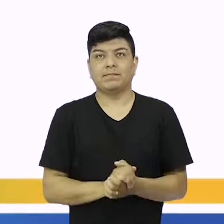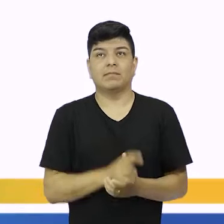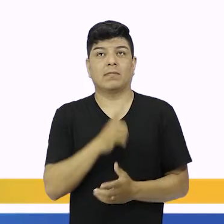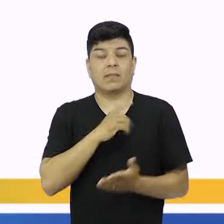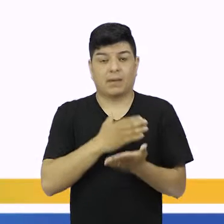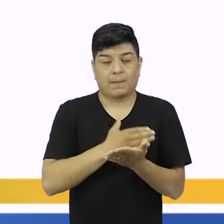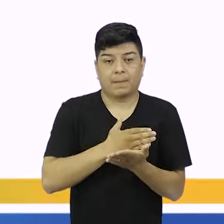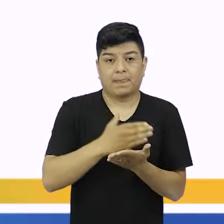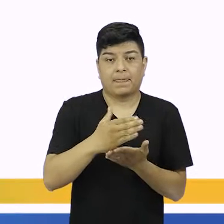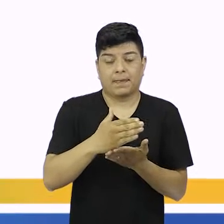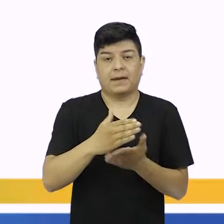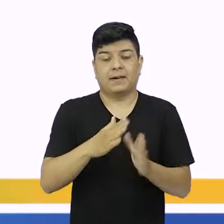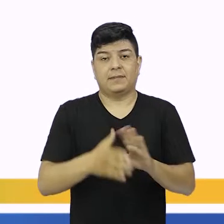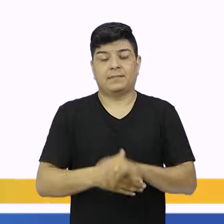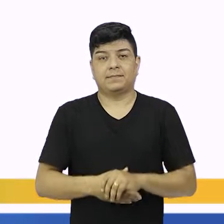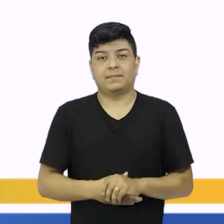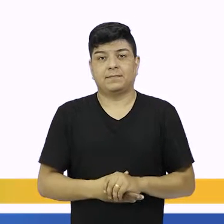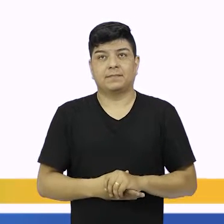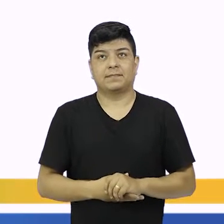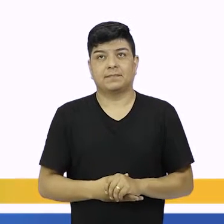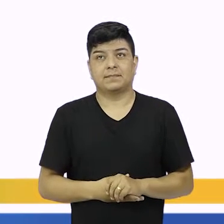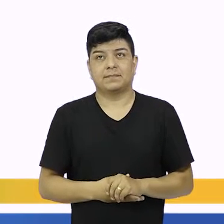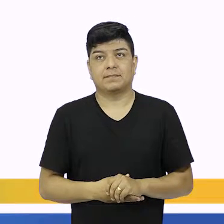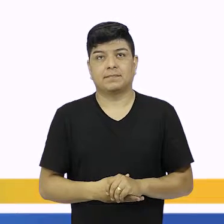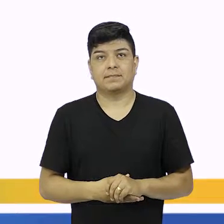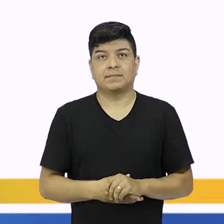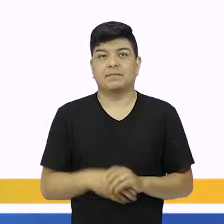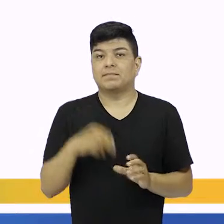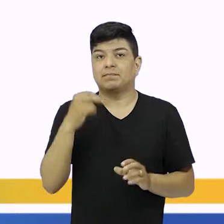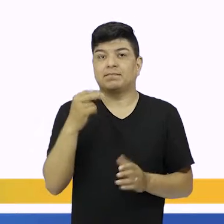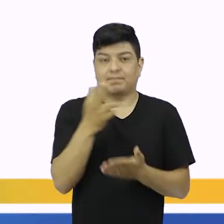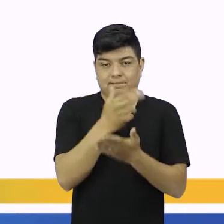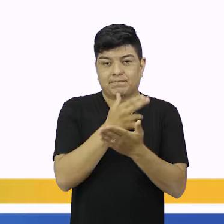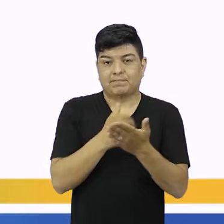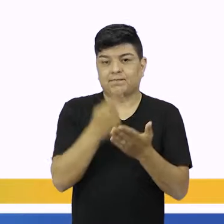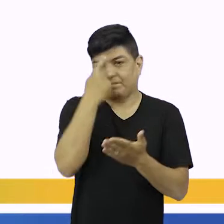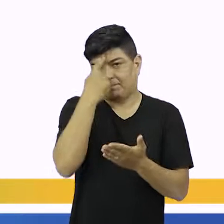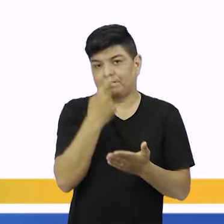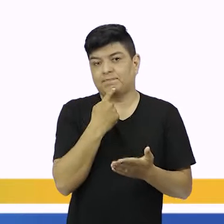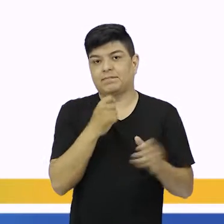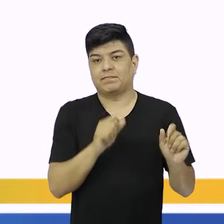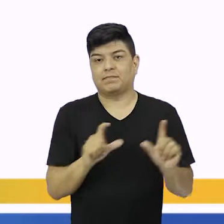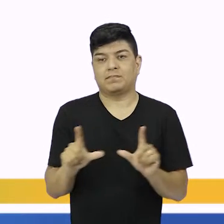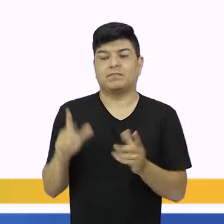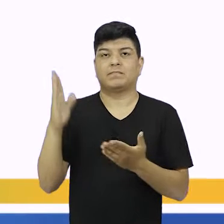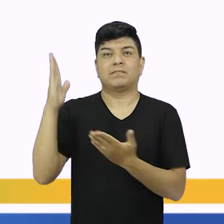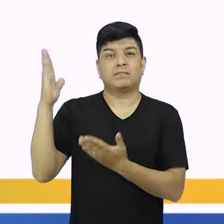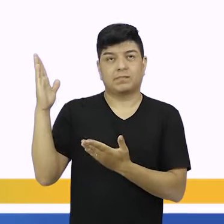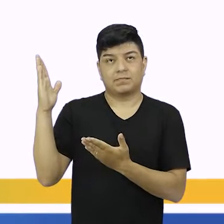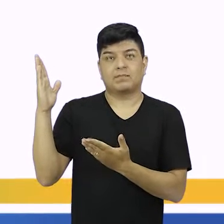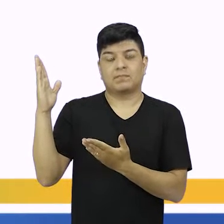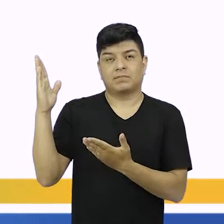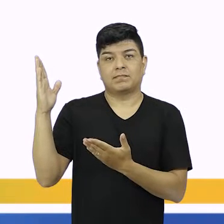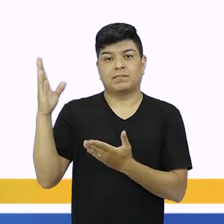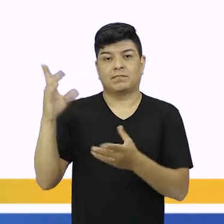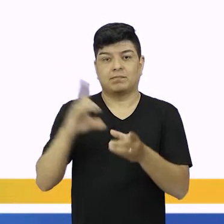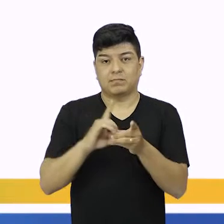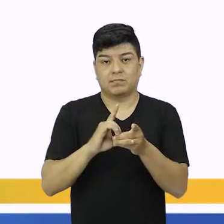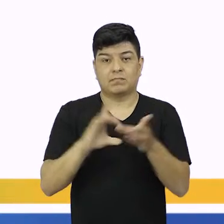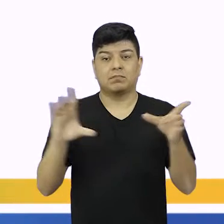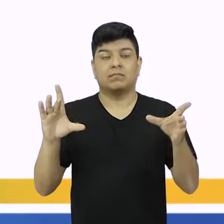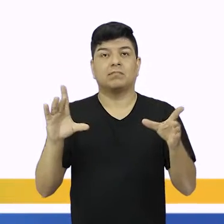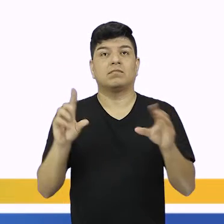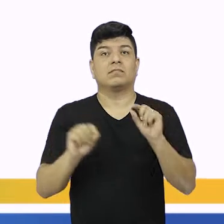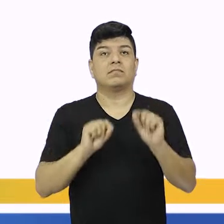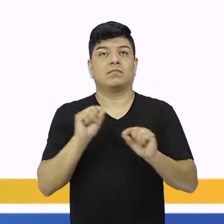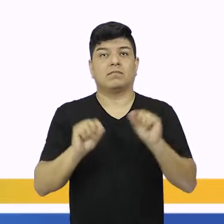para começar, né, uma charge, um desenho, né, que vai falar sobre a fórmula democrática, né? O